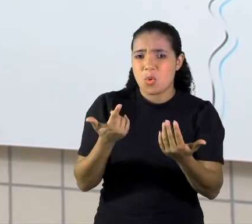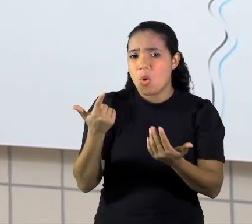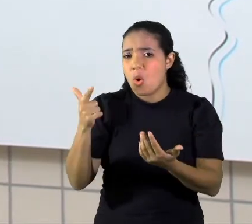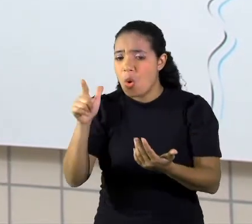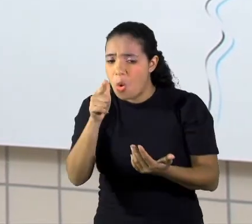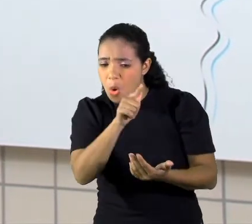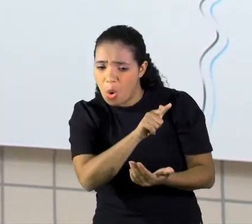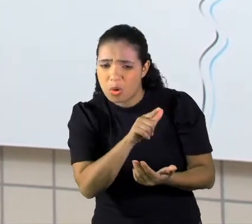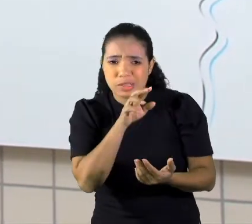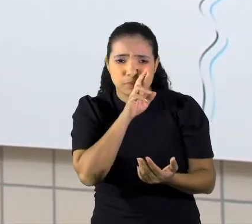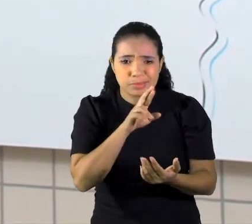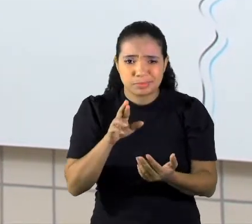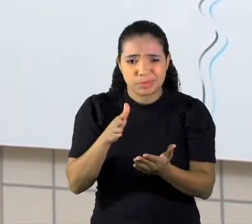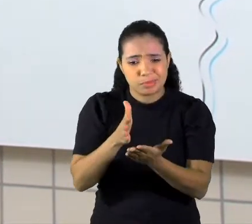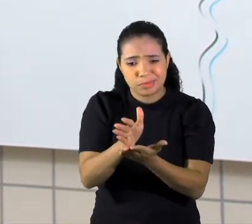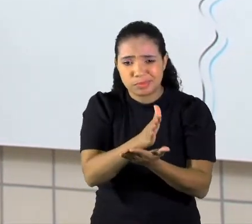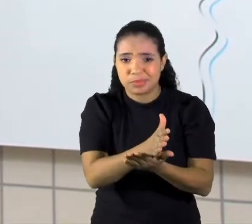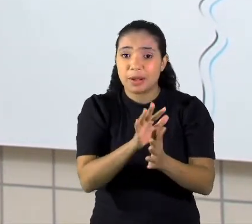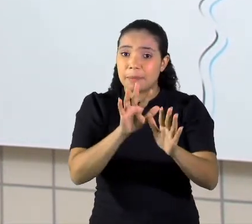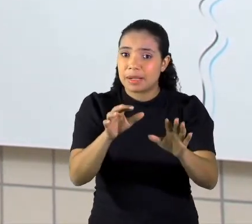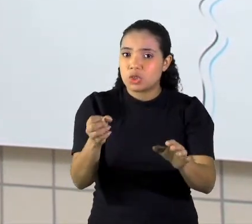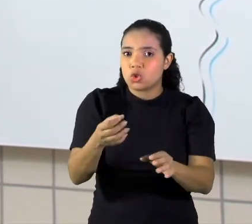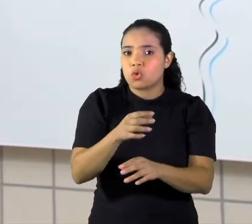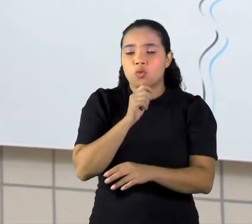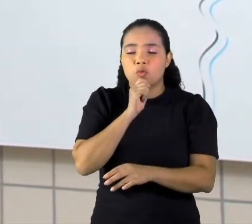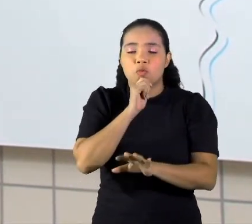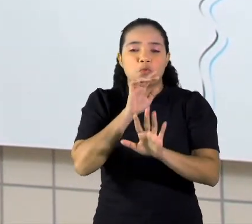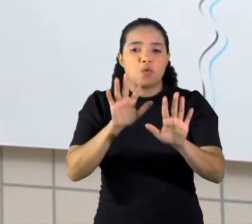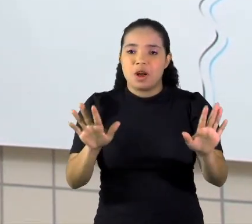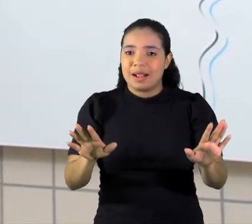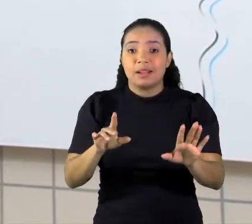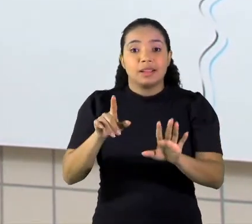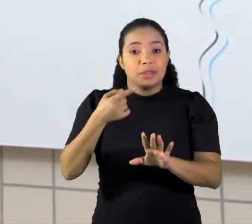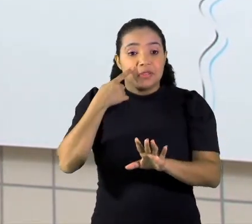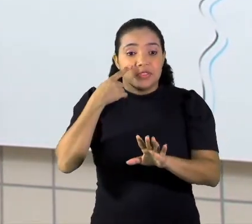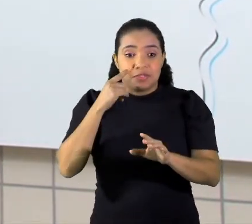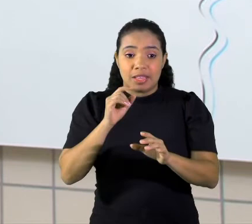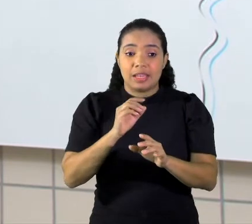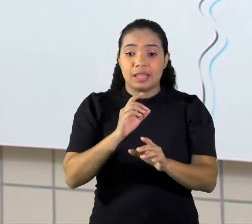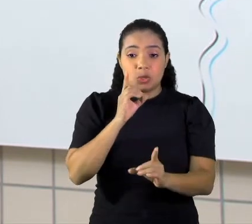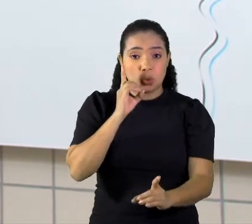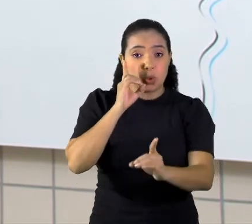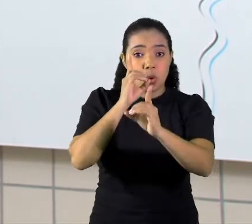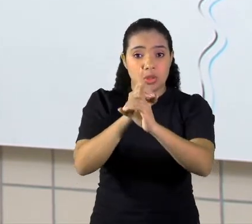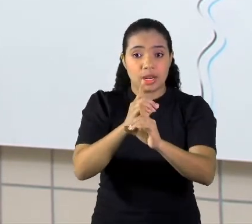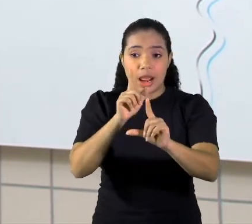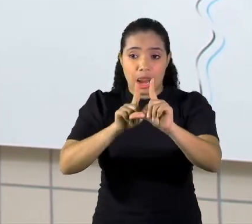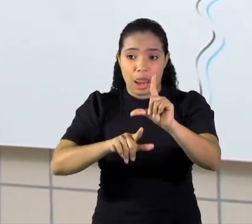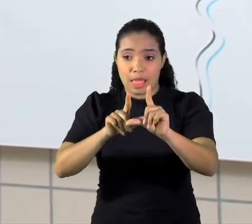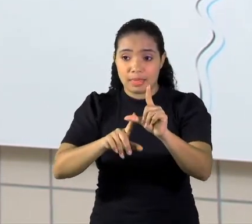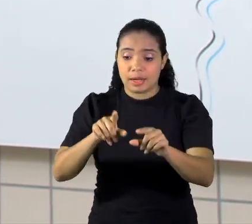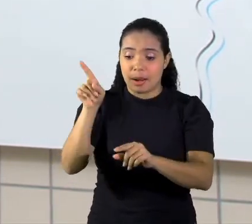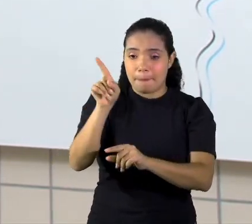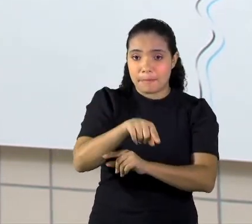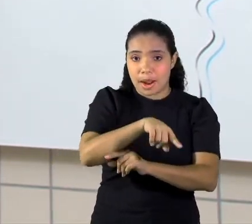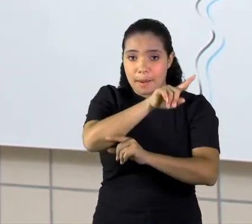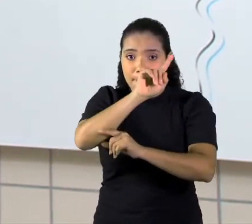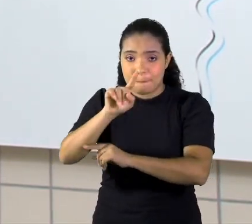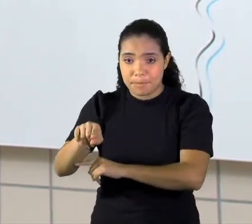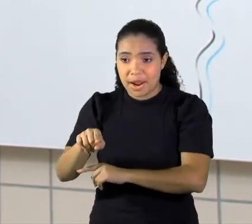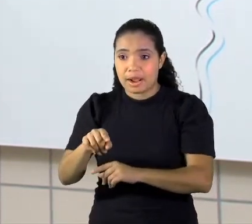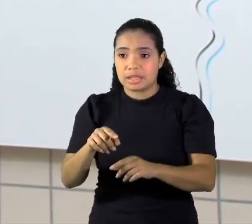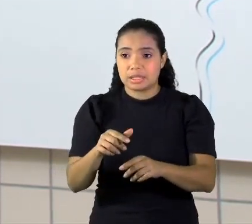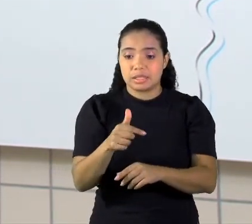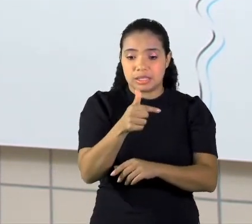para vocês, ok? Então, para que eu possa determinar o valor dessas letras, é só multiplicar cruzado, não é isso? Então eu tenho